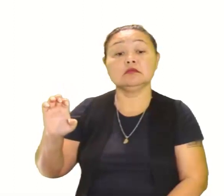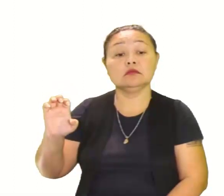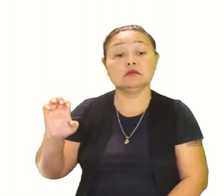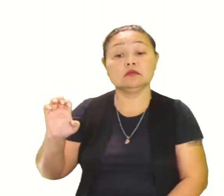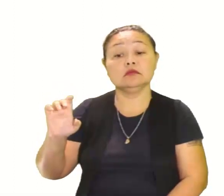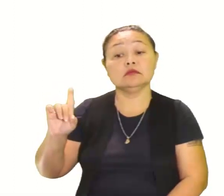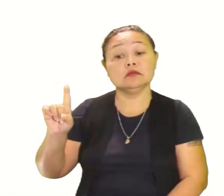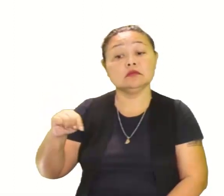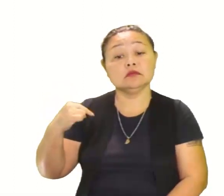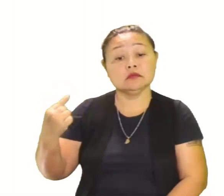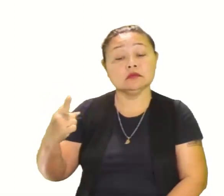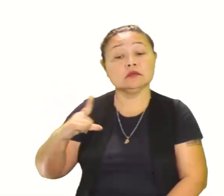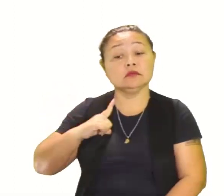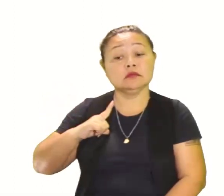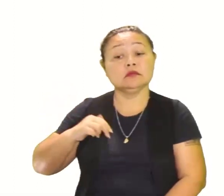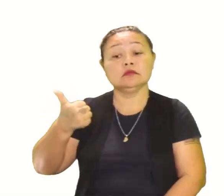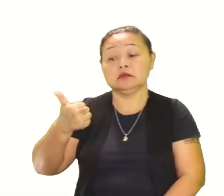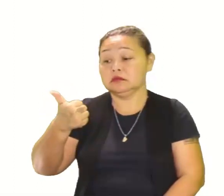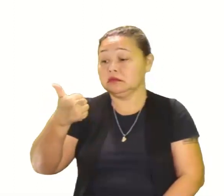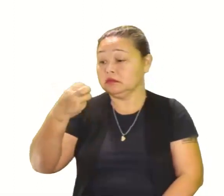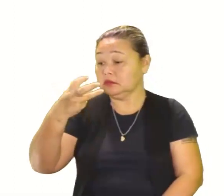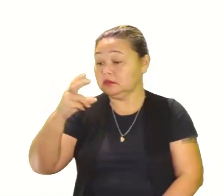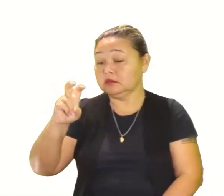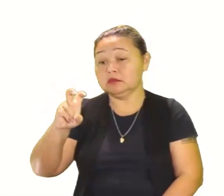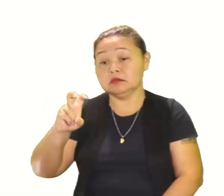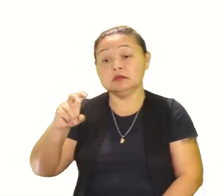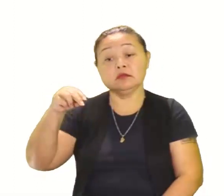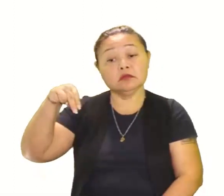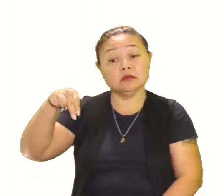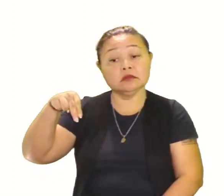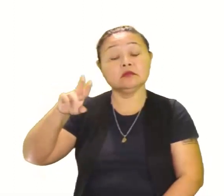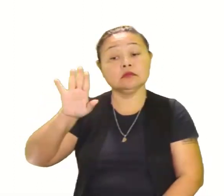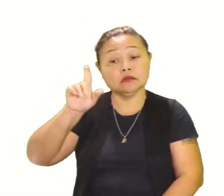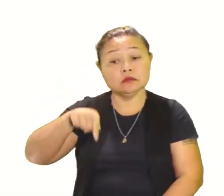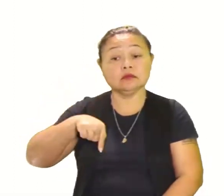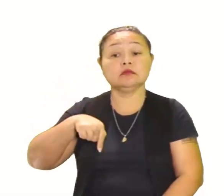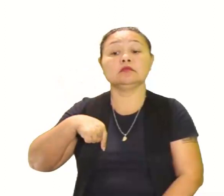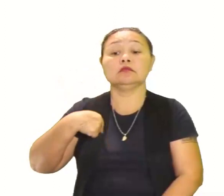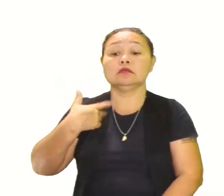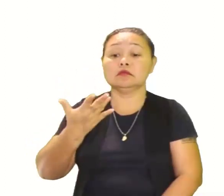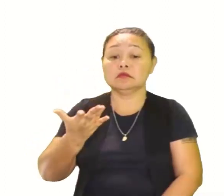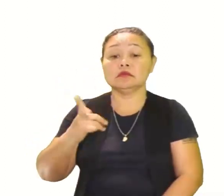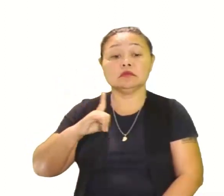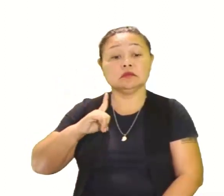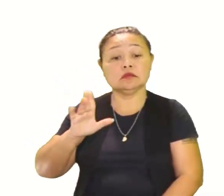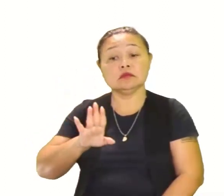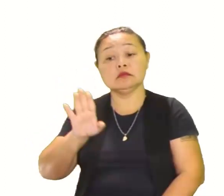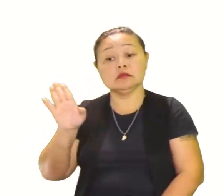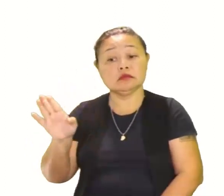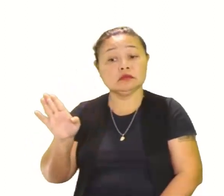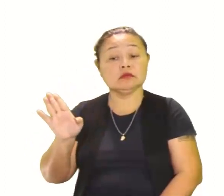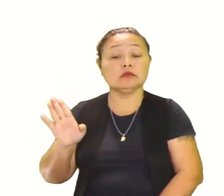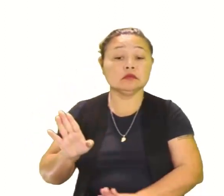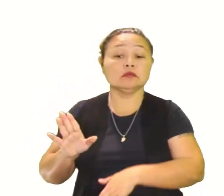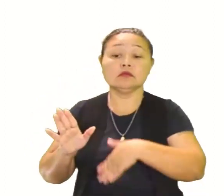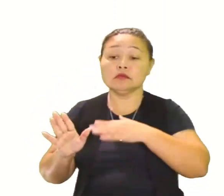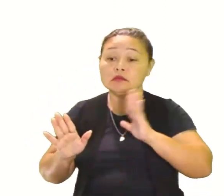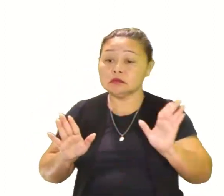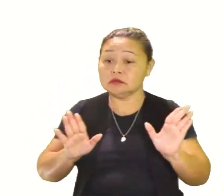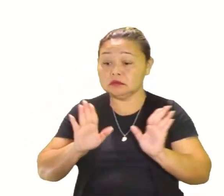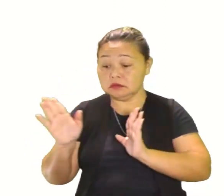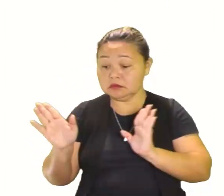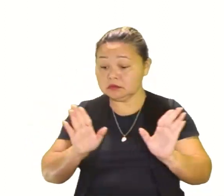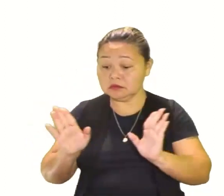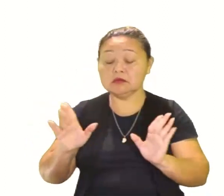esquerdo. Então é como se eu tivesse aqui 135 newtons, só que agora para a esquerda. E no caso aqui, 140 para